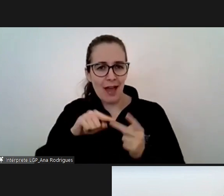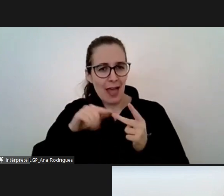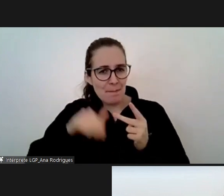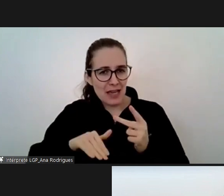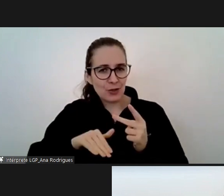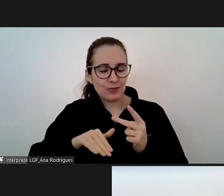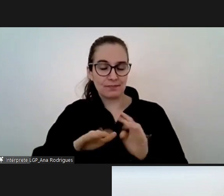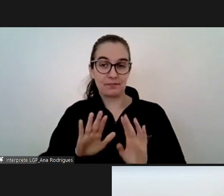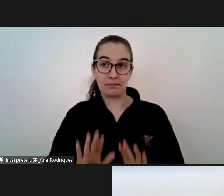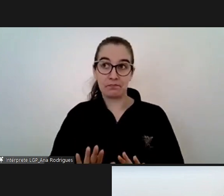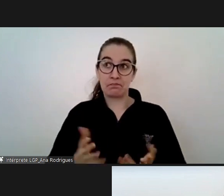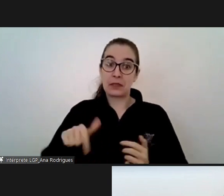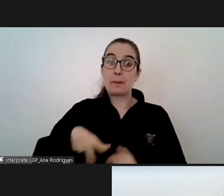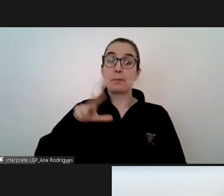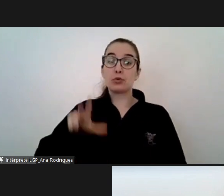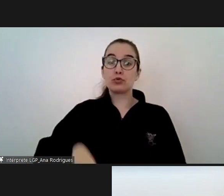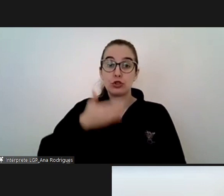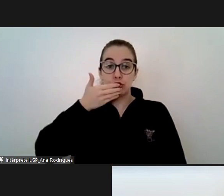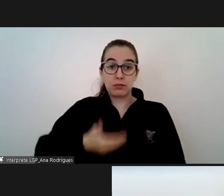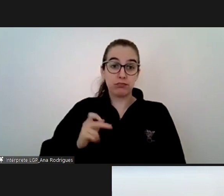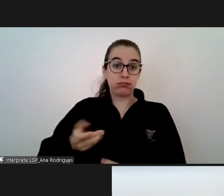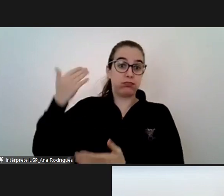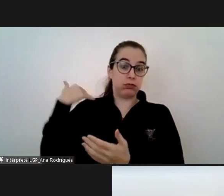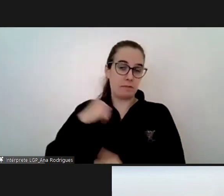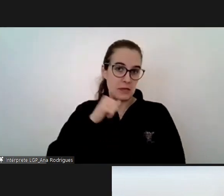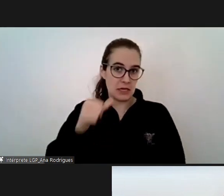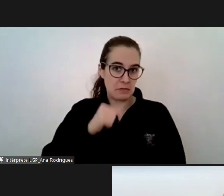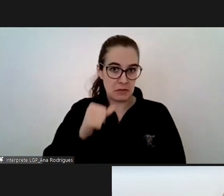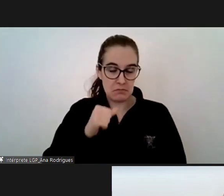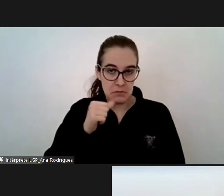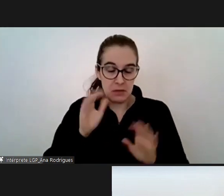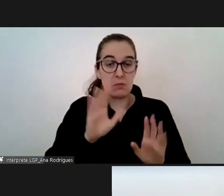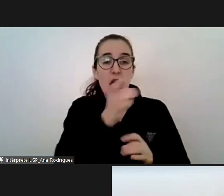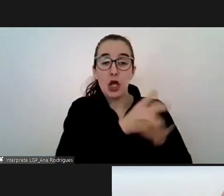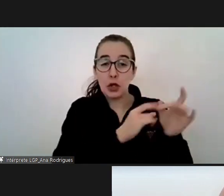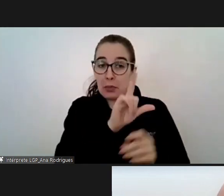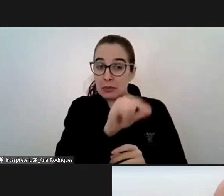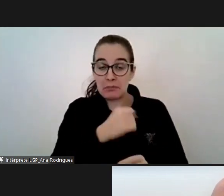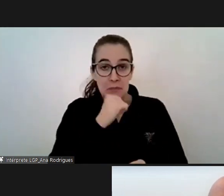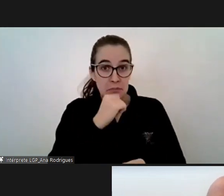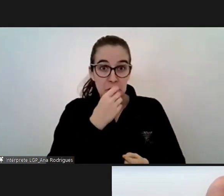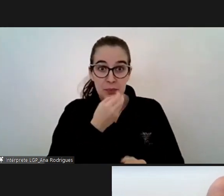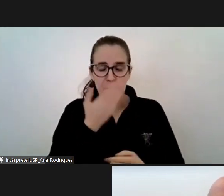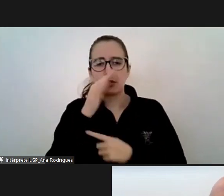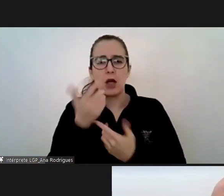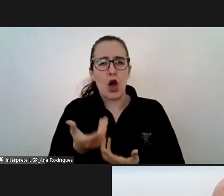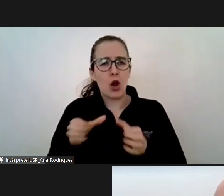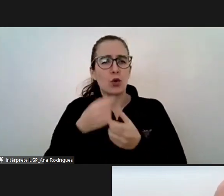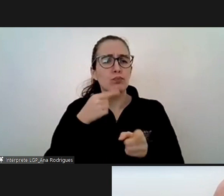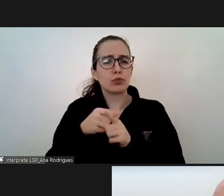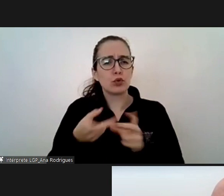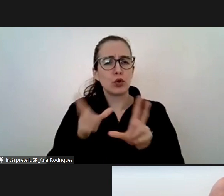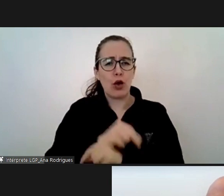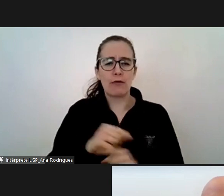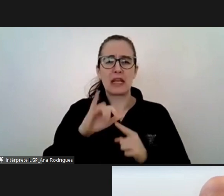ainda um grande lastro em Portugal. Não parece que o aparecimento de novos partidos como a Iniciativa Liberal, o Chega,